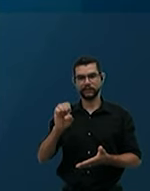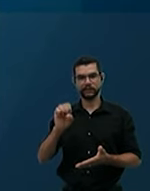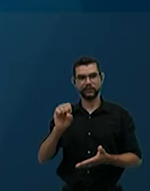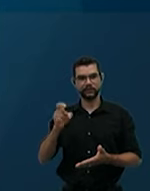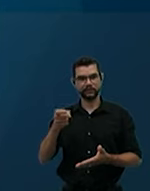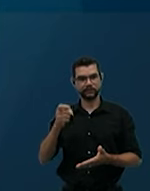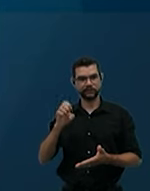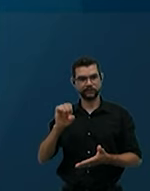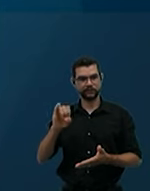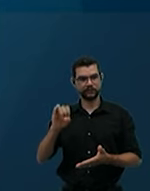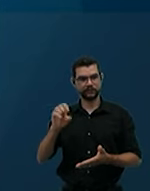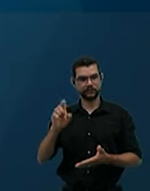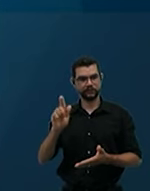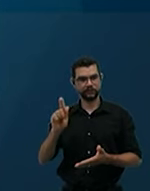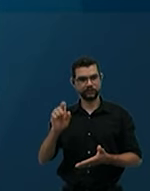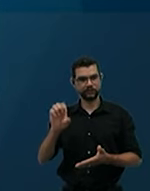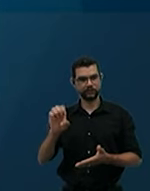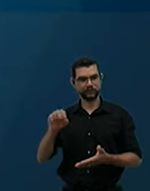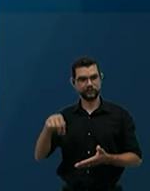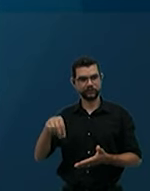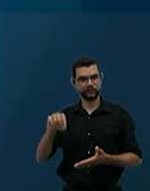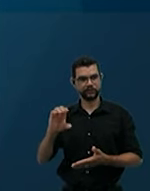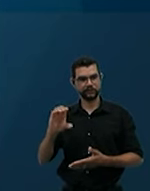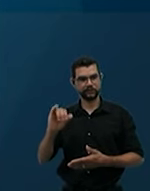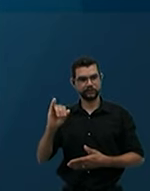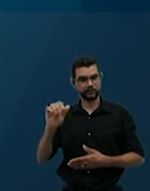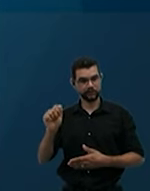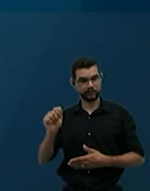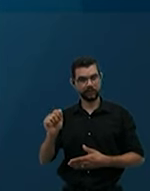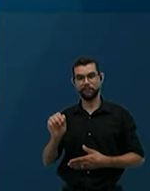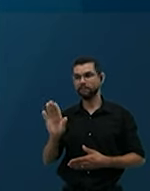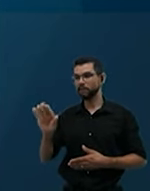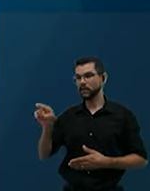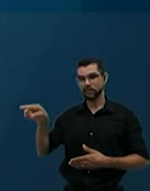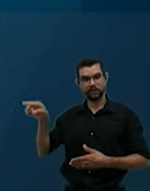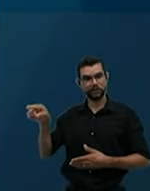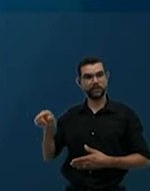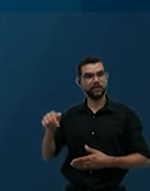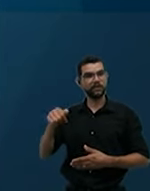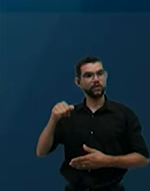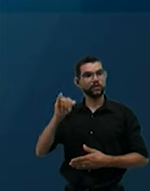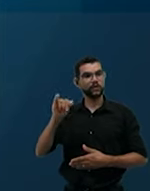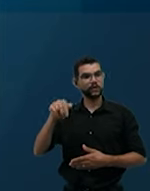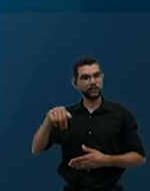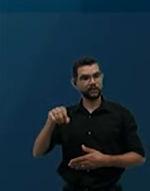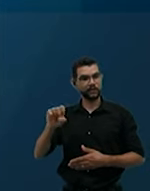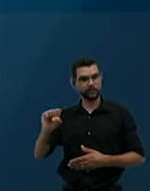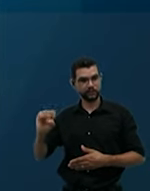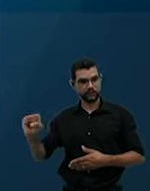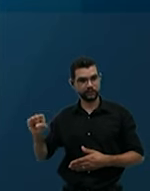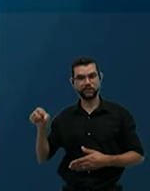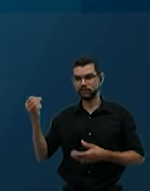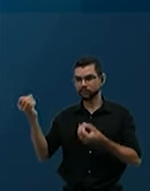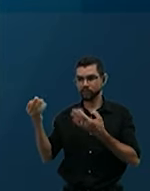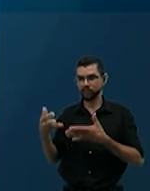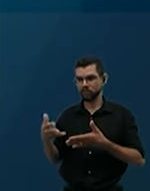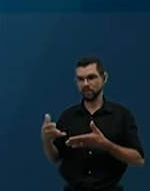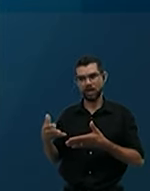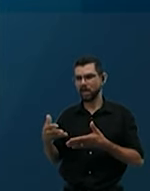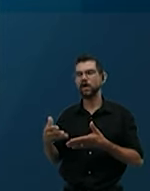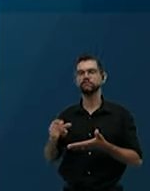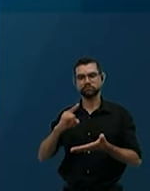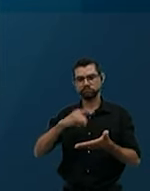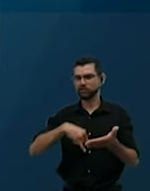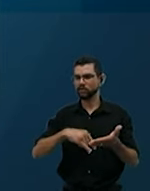que o INSS fala que toda a documentação está completa. Então, se a documentação ela está insuficiente, cabe ao